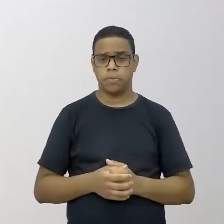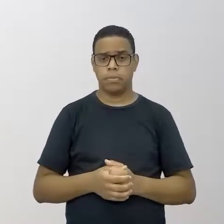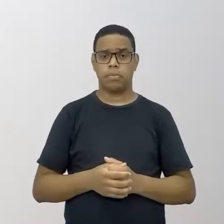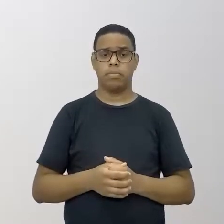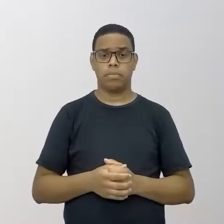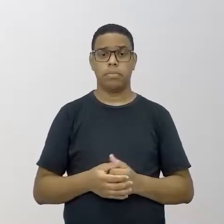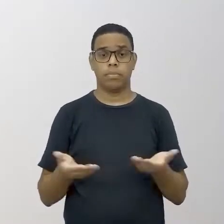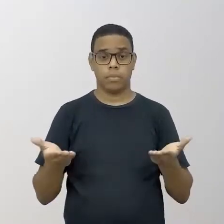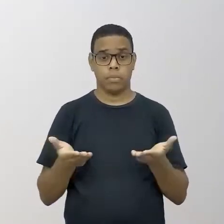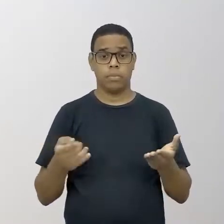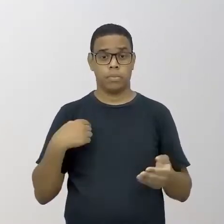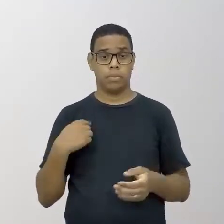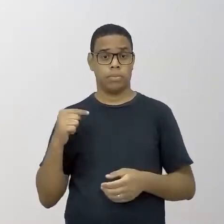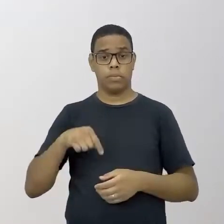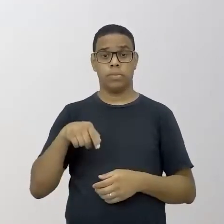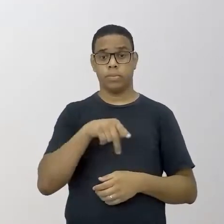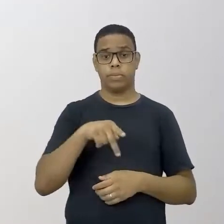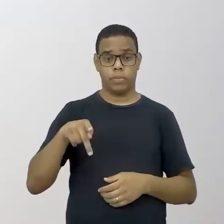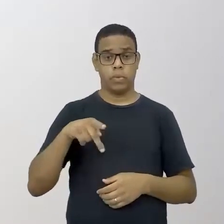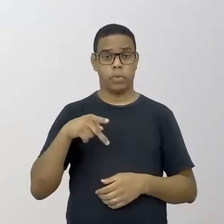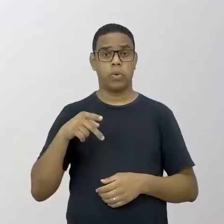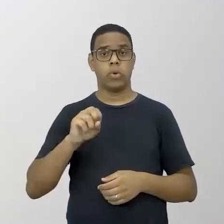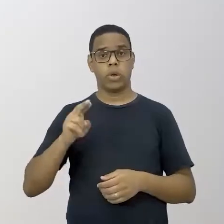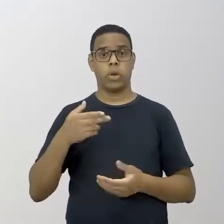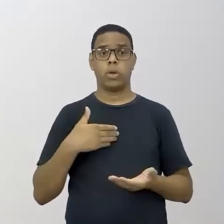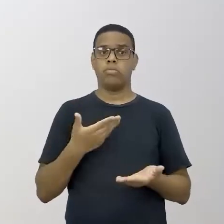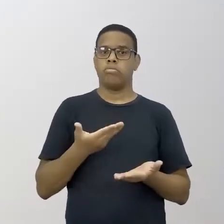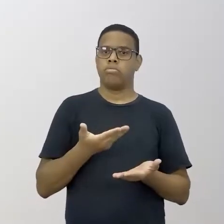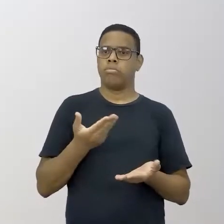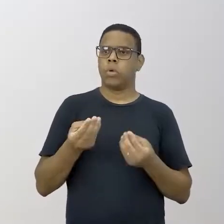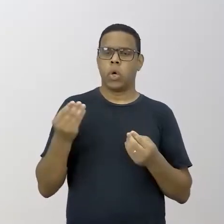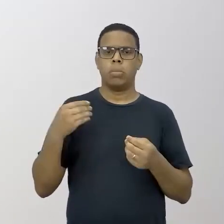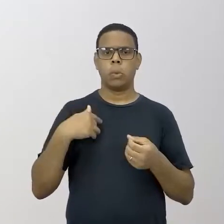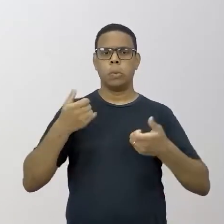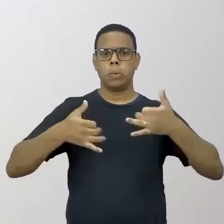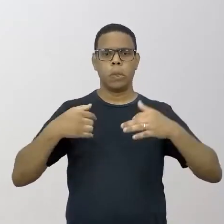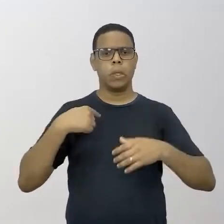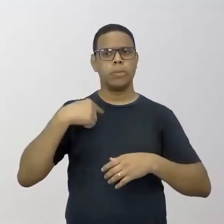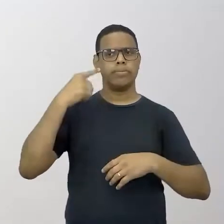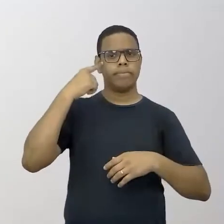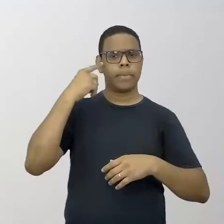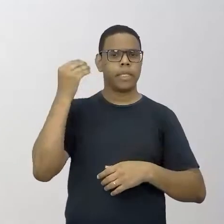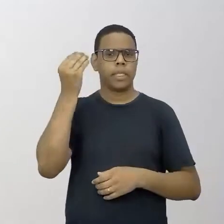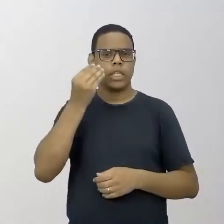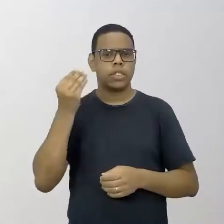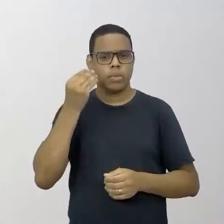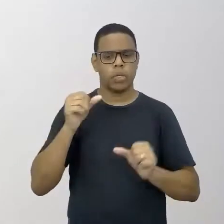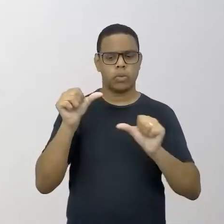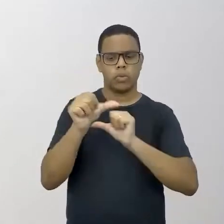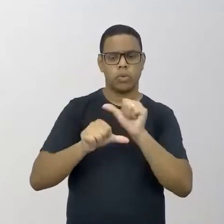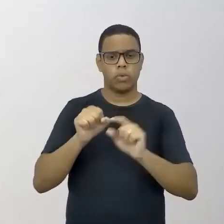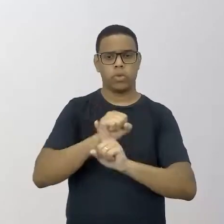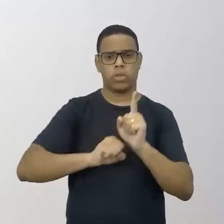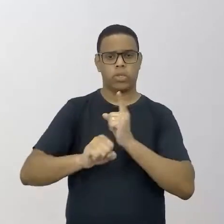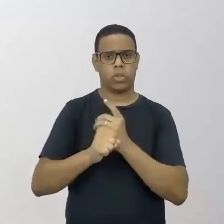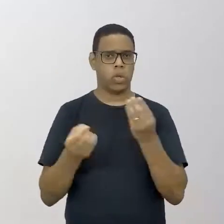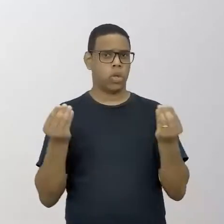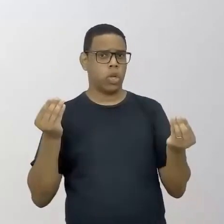eu estou agora como professor, eu sou um estudante e vou ter a experiência de uma mudança social